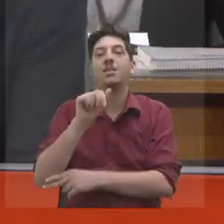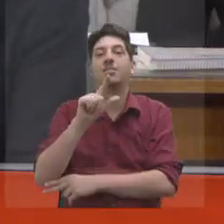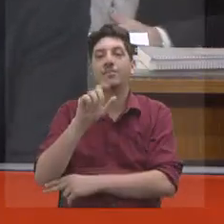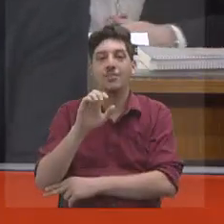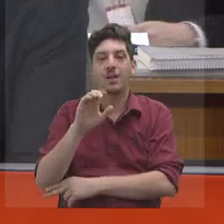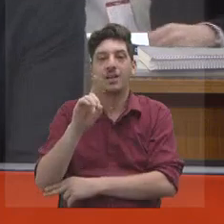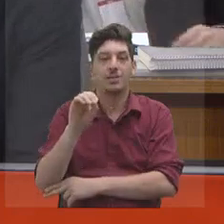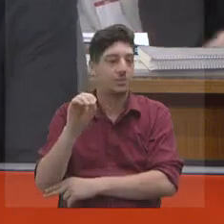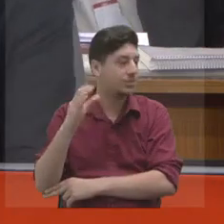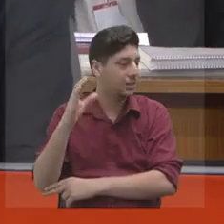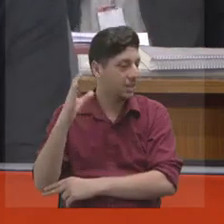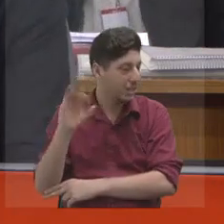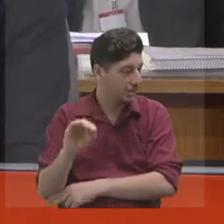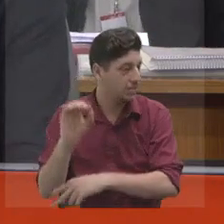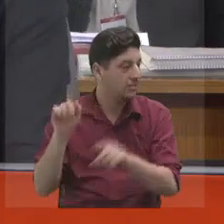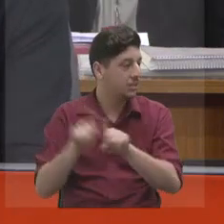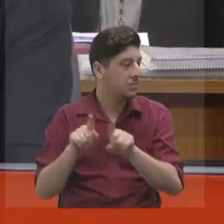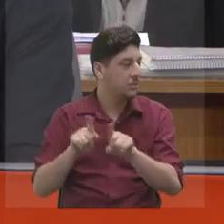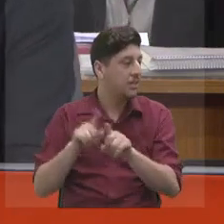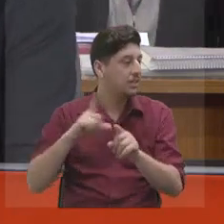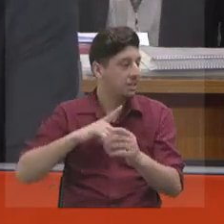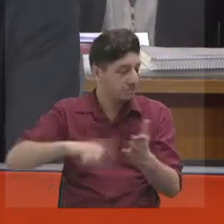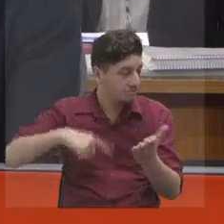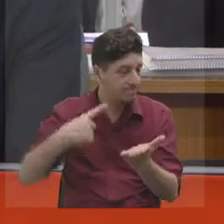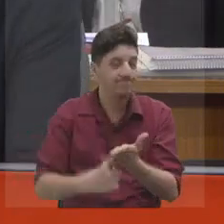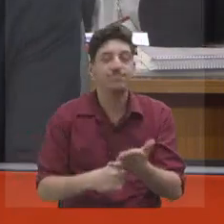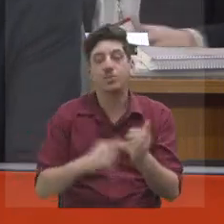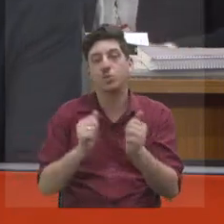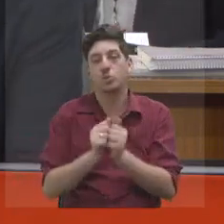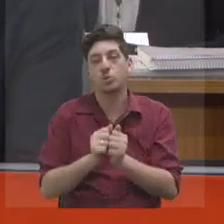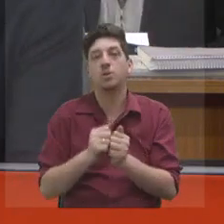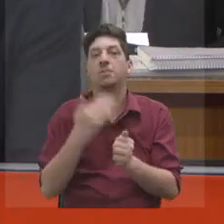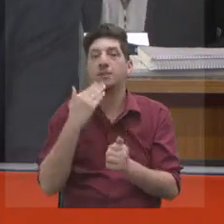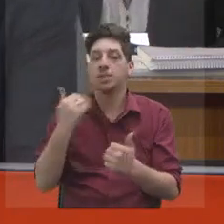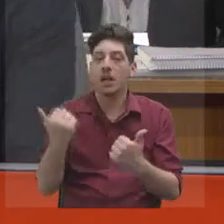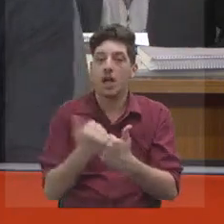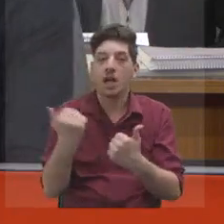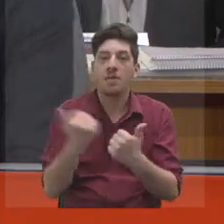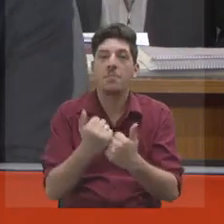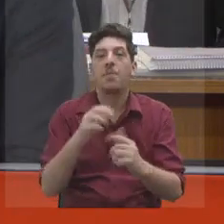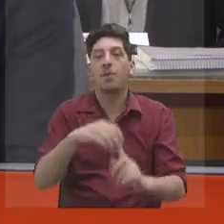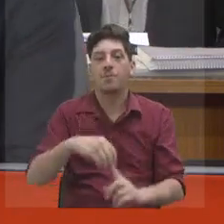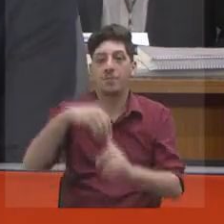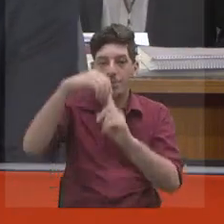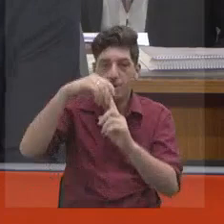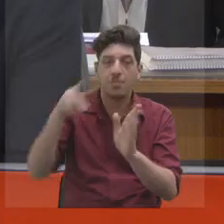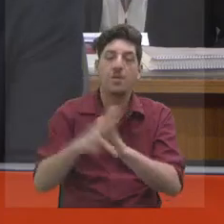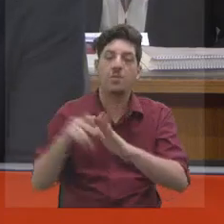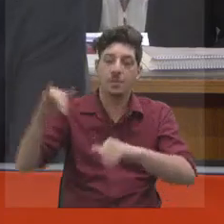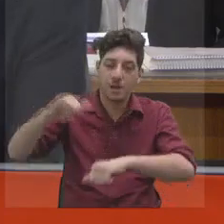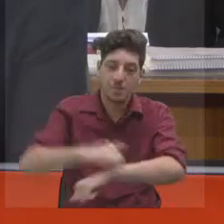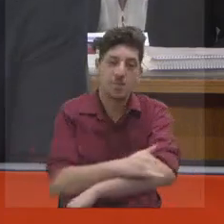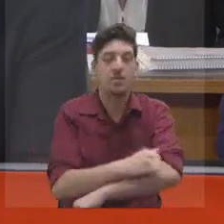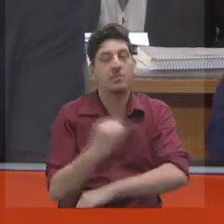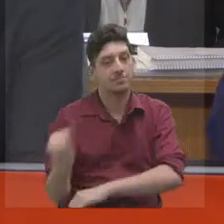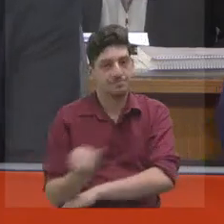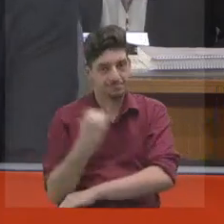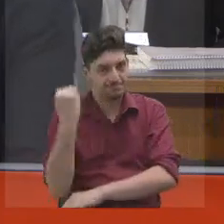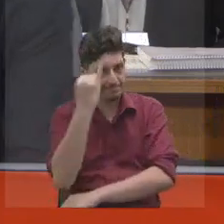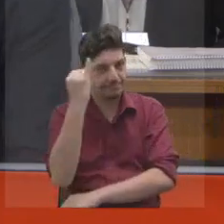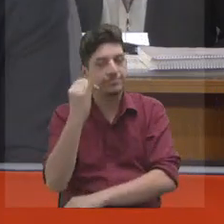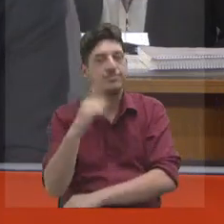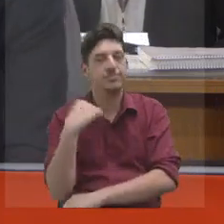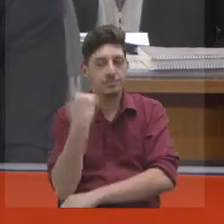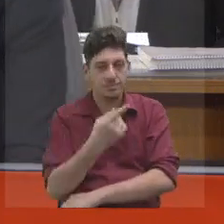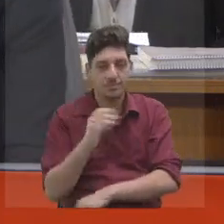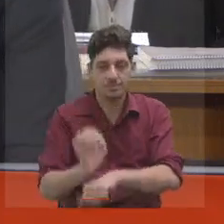para a gente fazer essa agenda em conjunto E poder então né soltar esse apoio e essa priorização por parte de um aeroporto tão relevante né tão relevante para